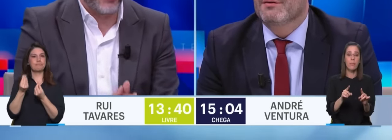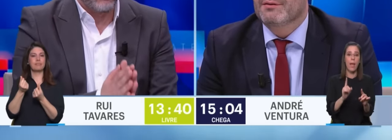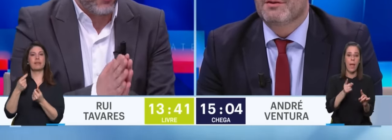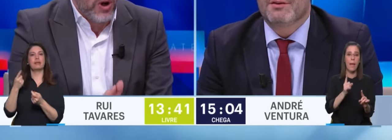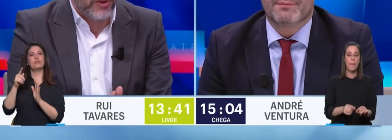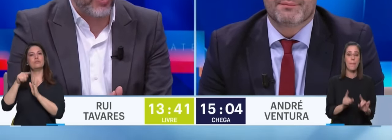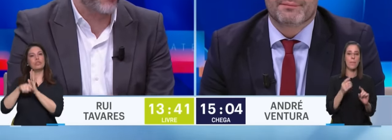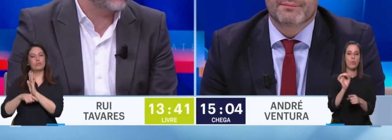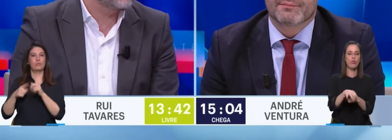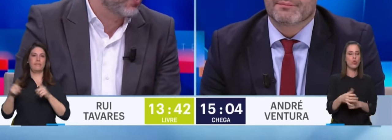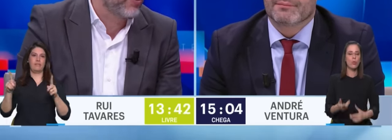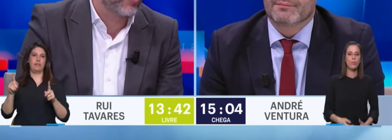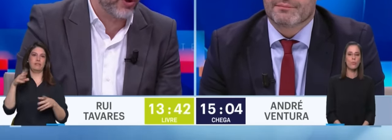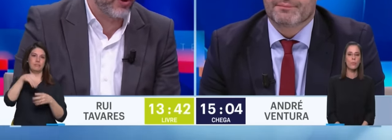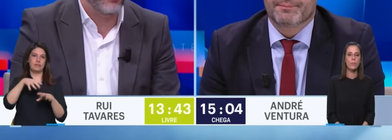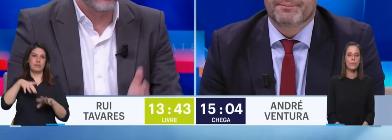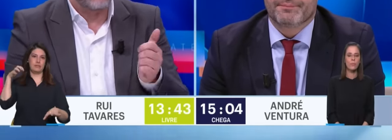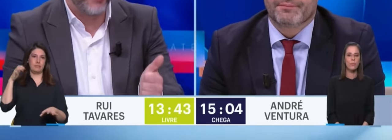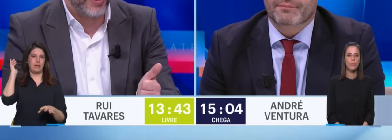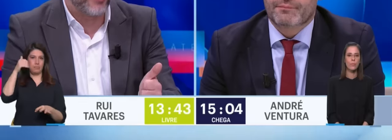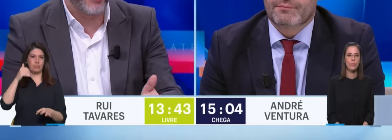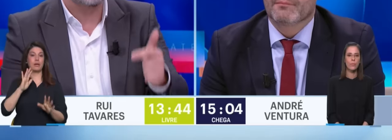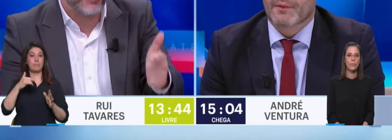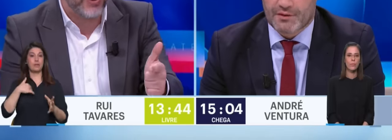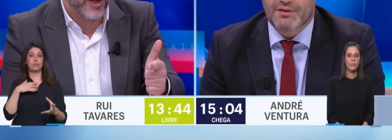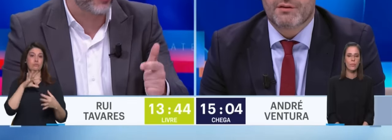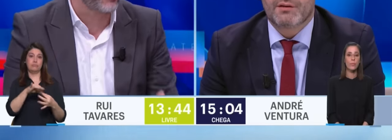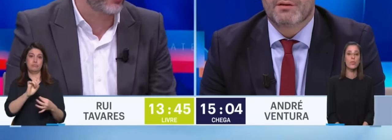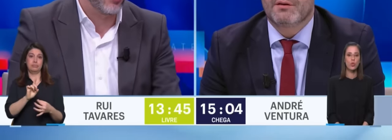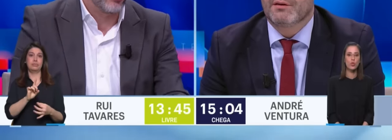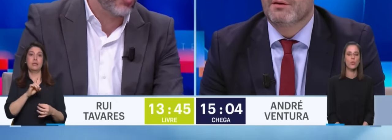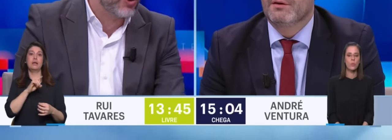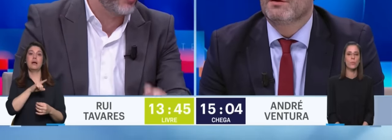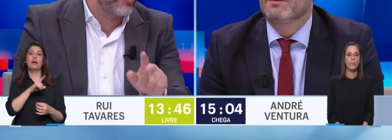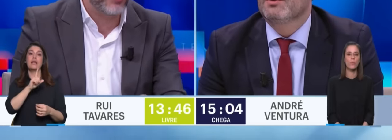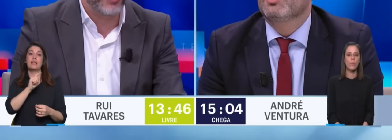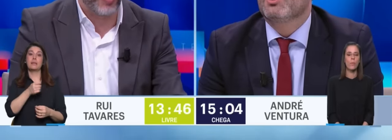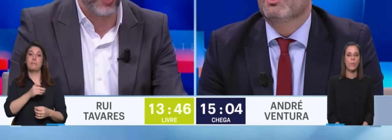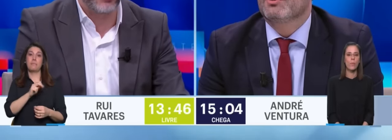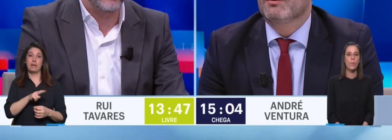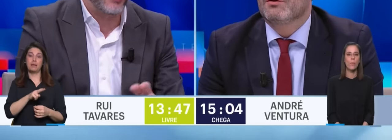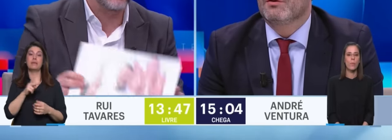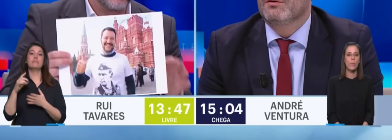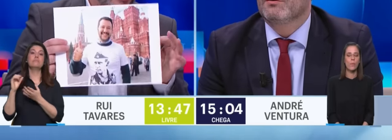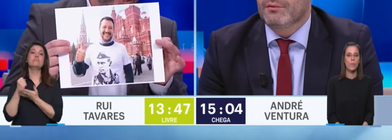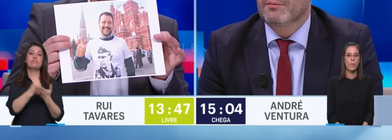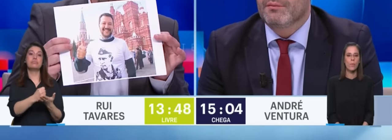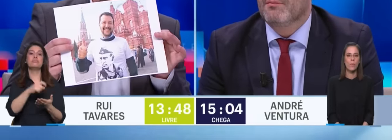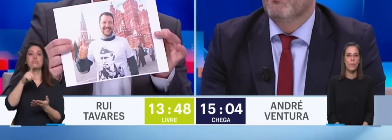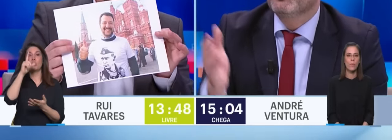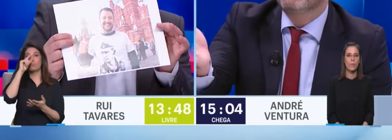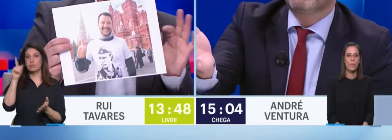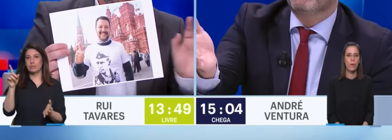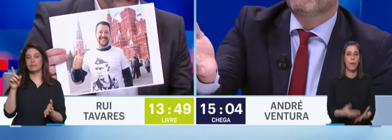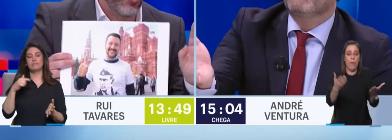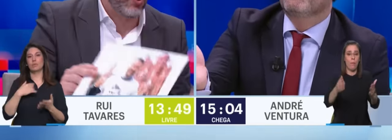República o que não fazemos parte é do grupo político de Marine le pen financiada por Putin ou de salvini financiado por Putin e que aqui